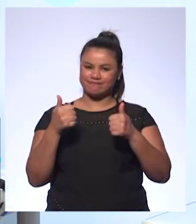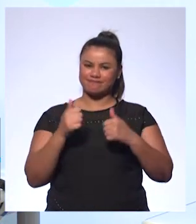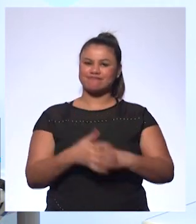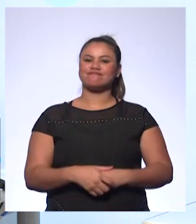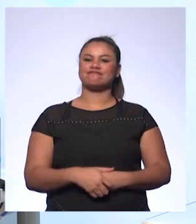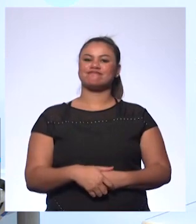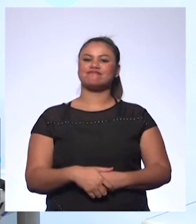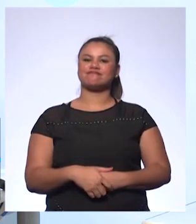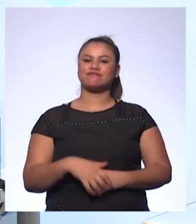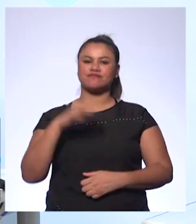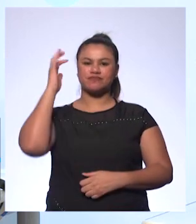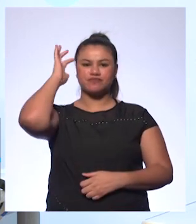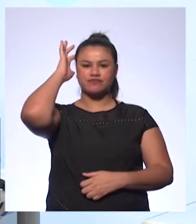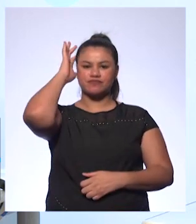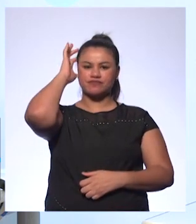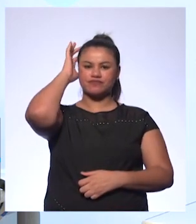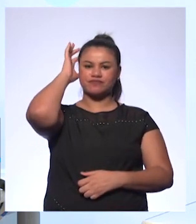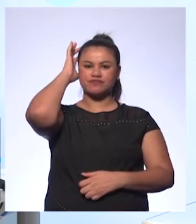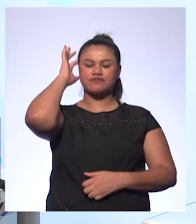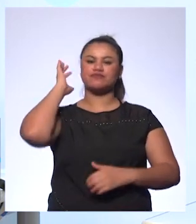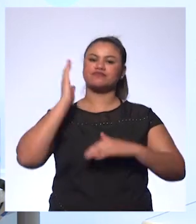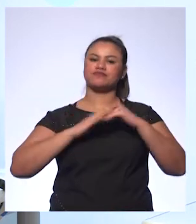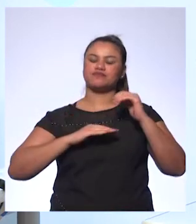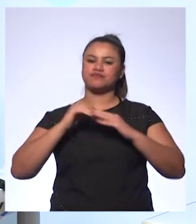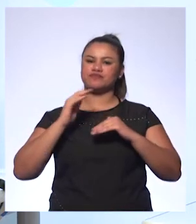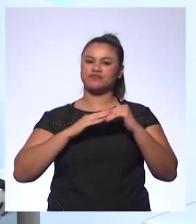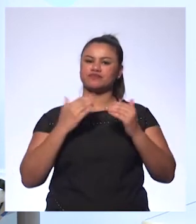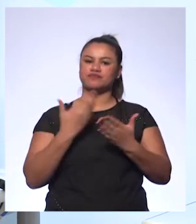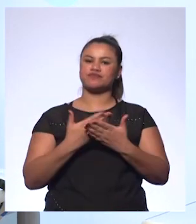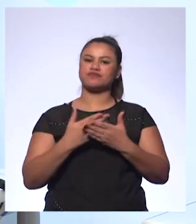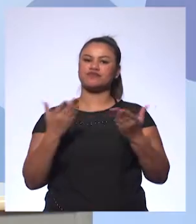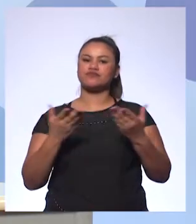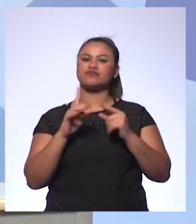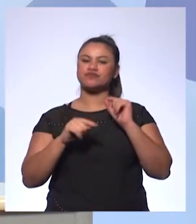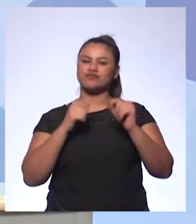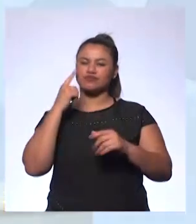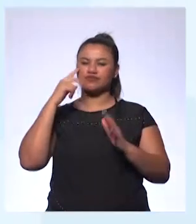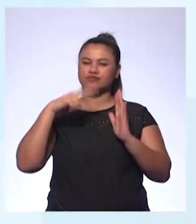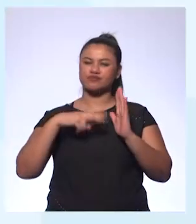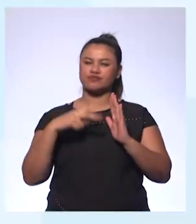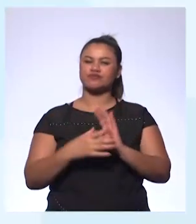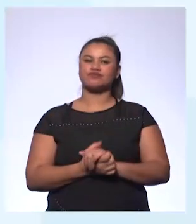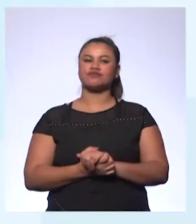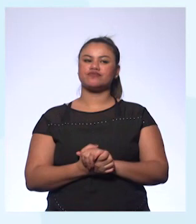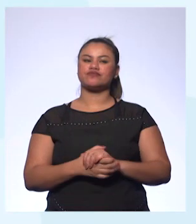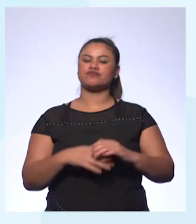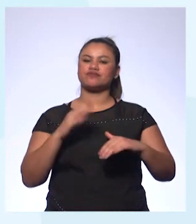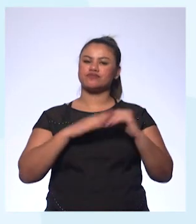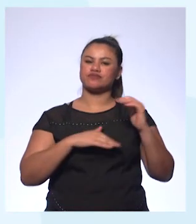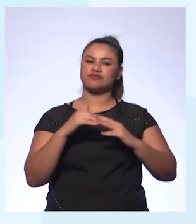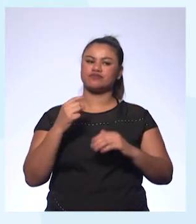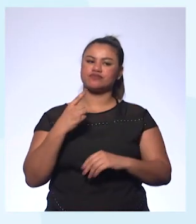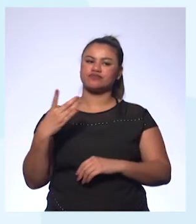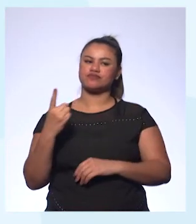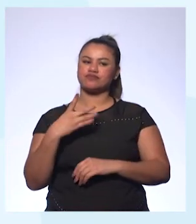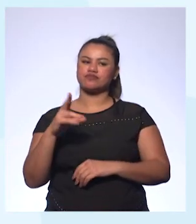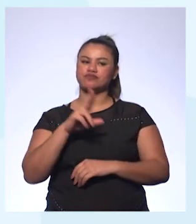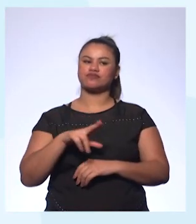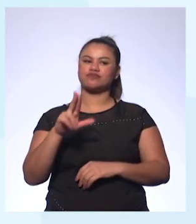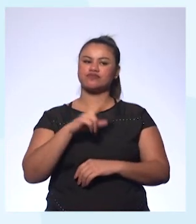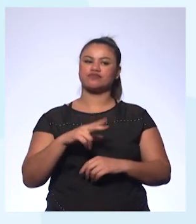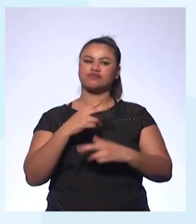certo e aí a gente tem os Mateus habilidade da aula de hoje você pode ler por favor Antônia clarão habilidade 14 utilar